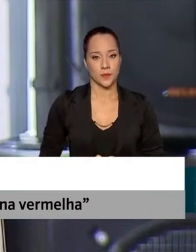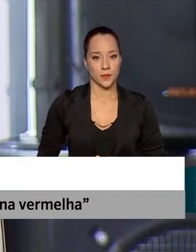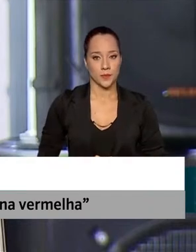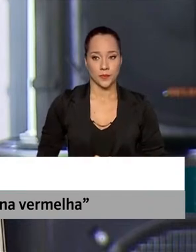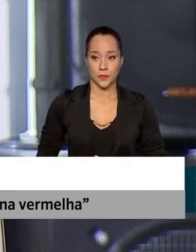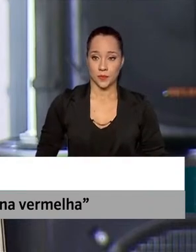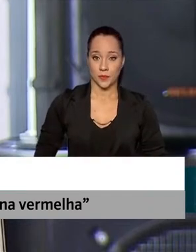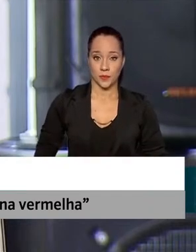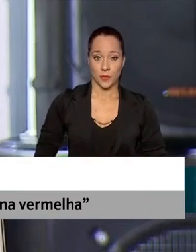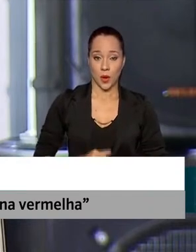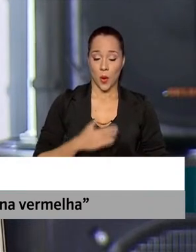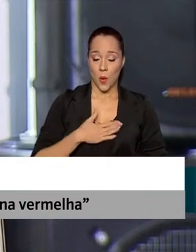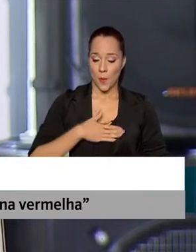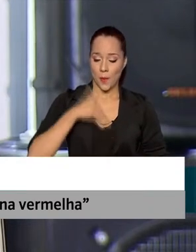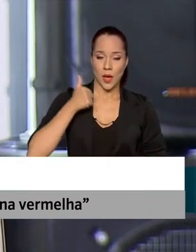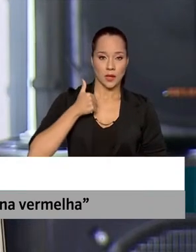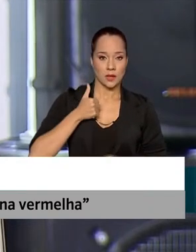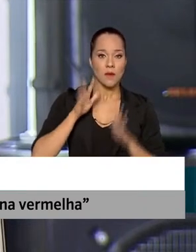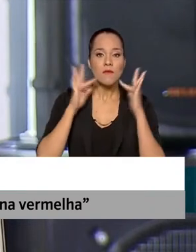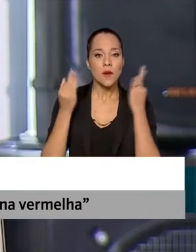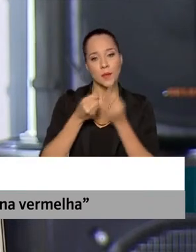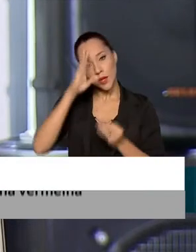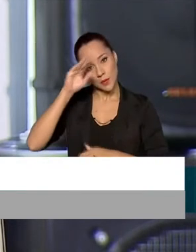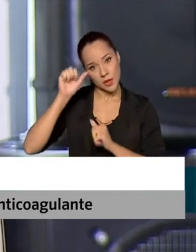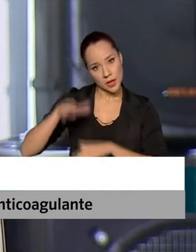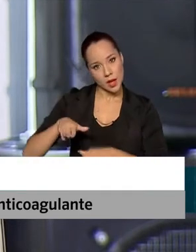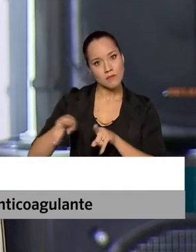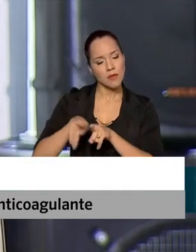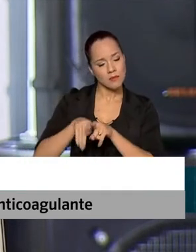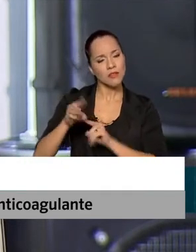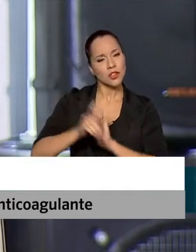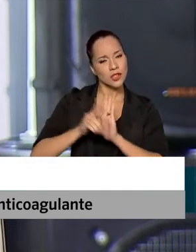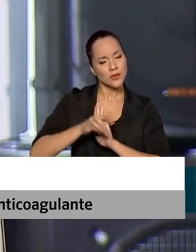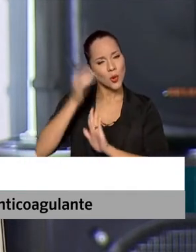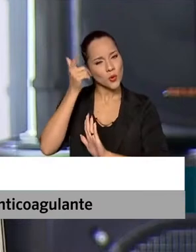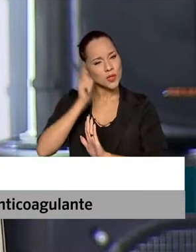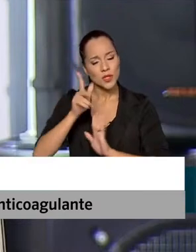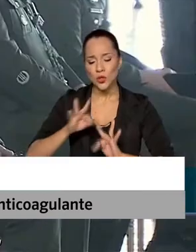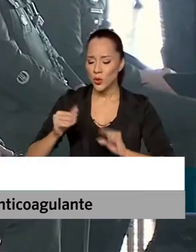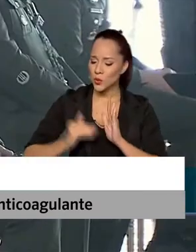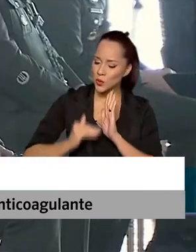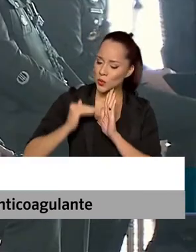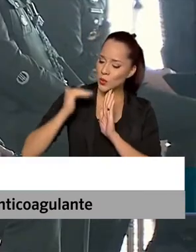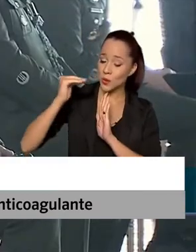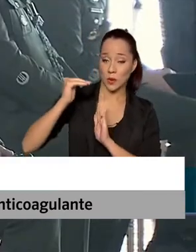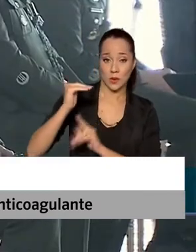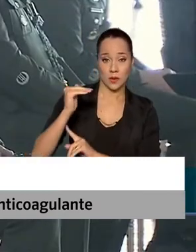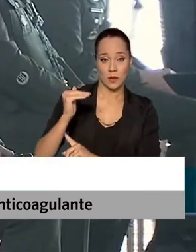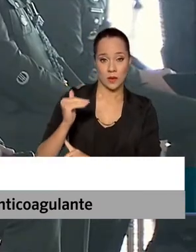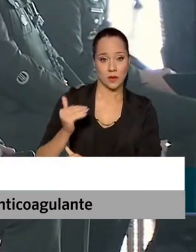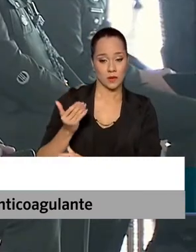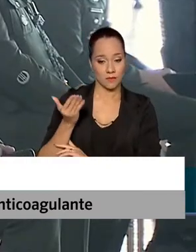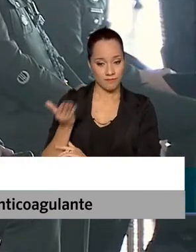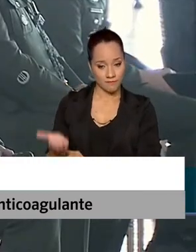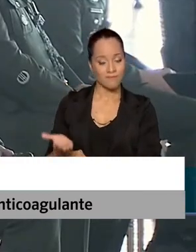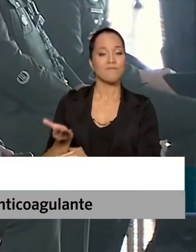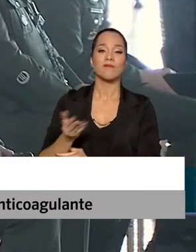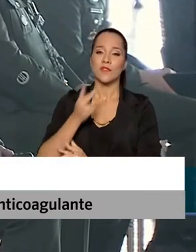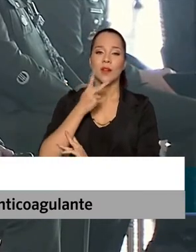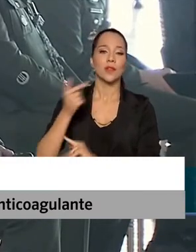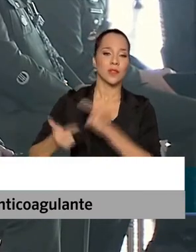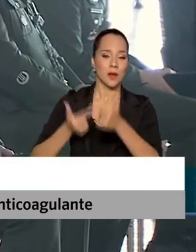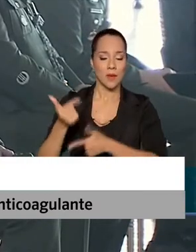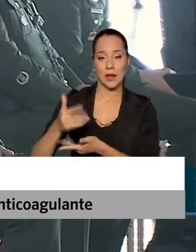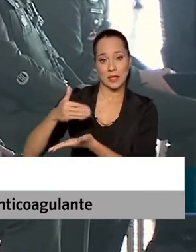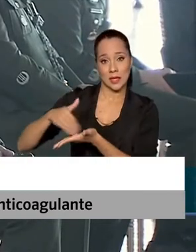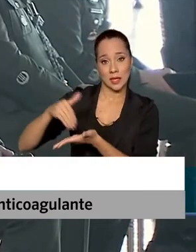O bem-estar da família militar também foi uma diretriz alcançada em todos os níveis. Nesse sentido, ressalto a atuação